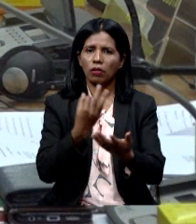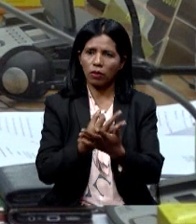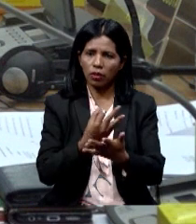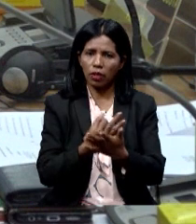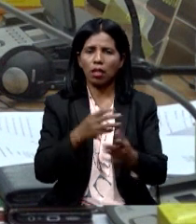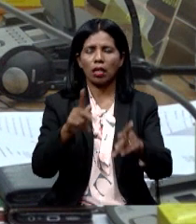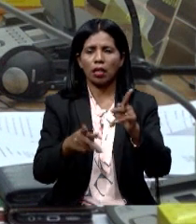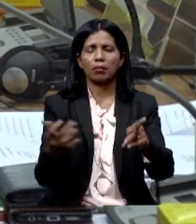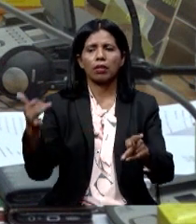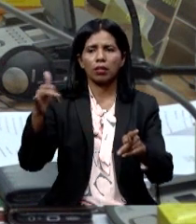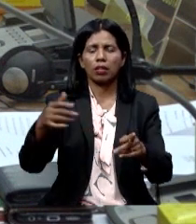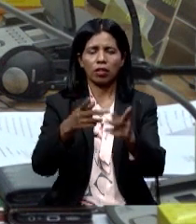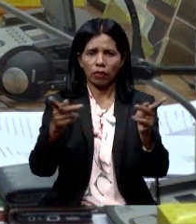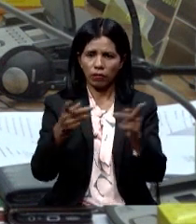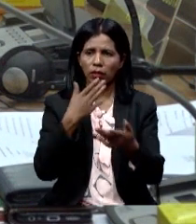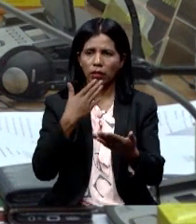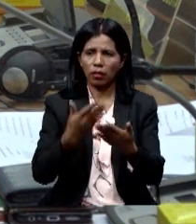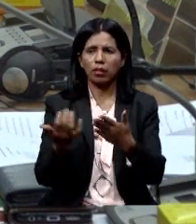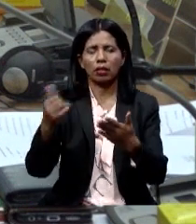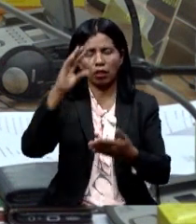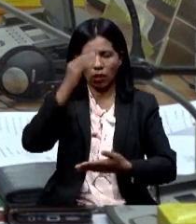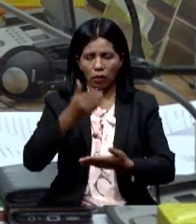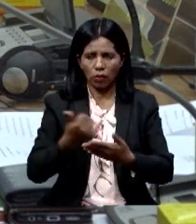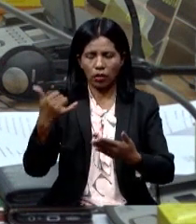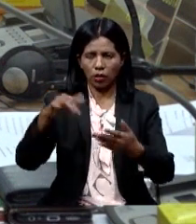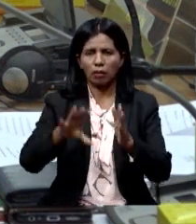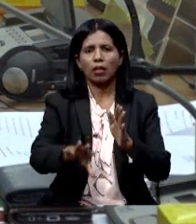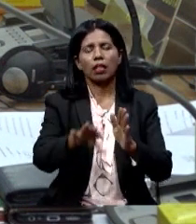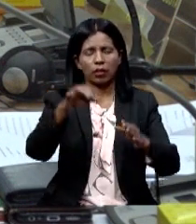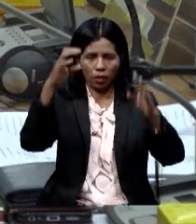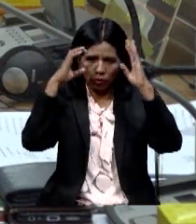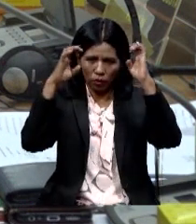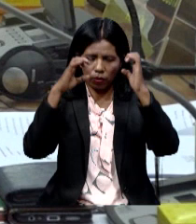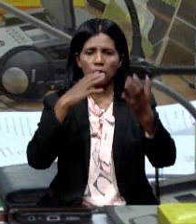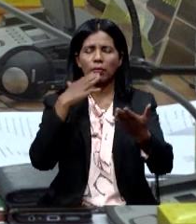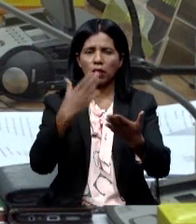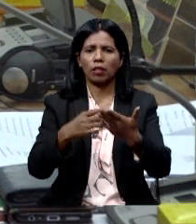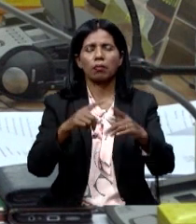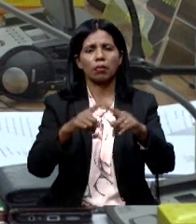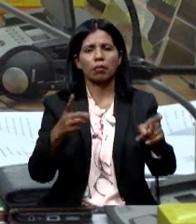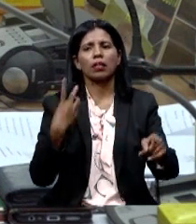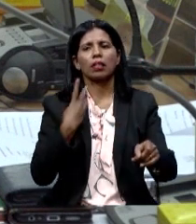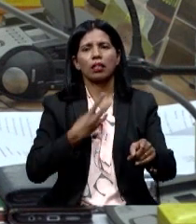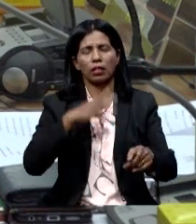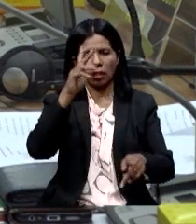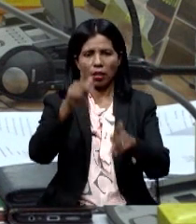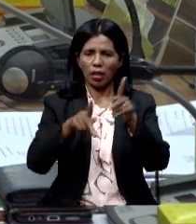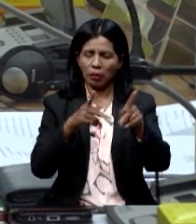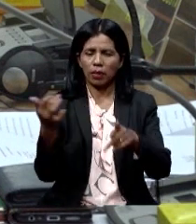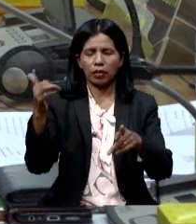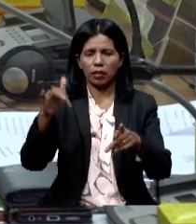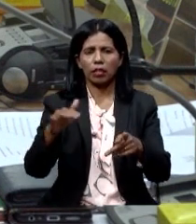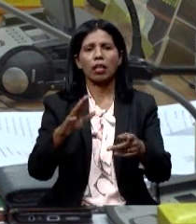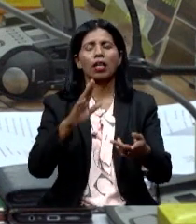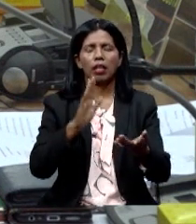uma sírabe ia fatindia, sirni uan sírabe ele barreta educação nebe dia. Mas bem, tenia é uma sírabe e as